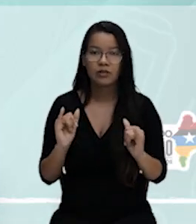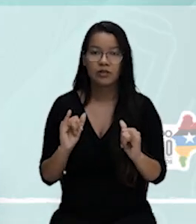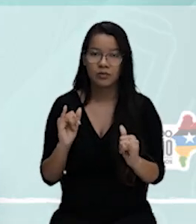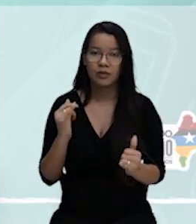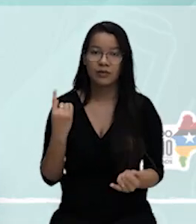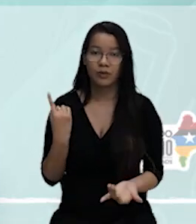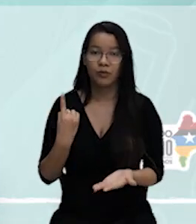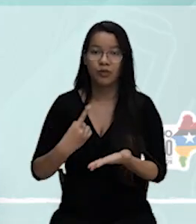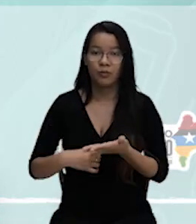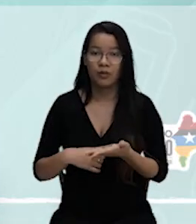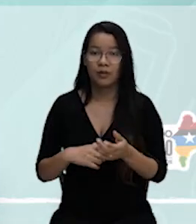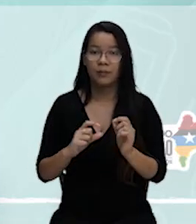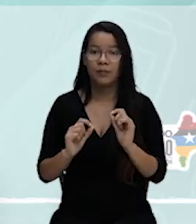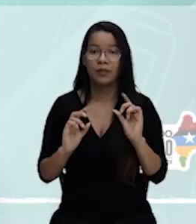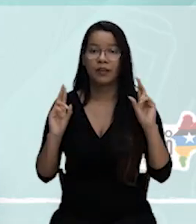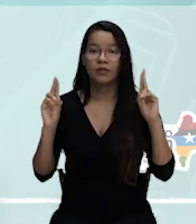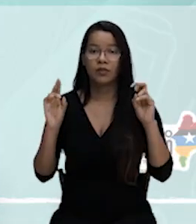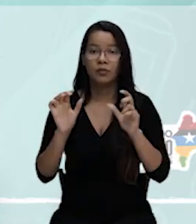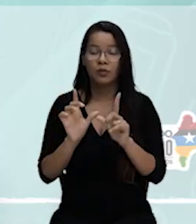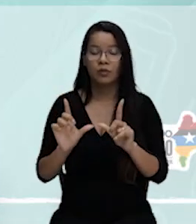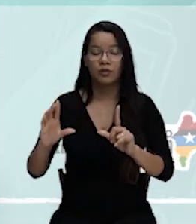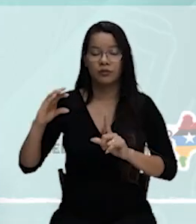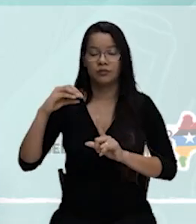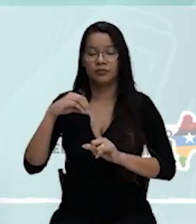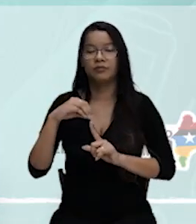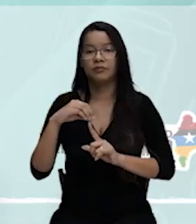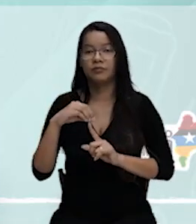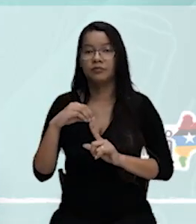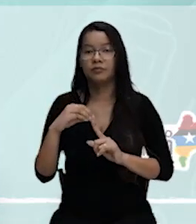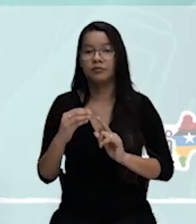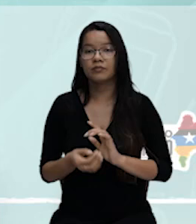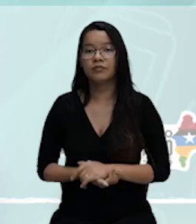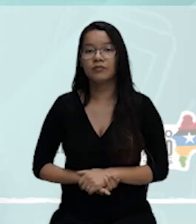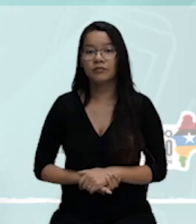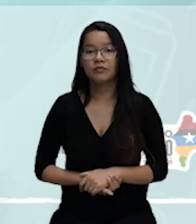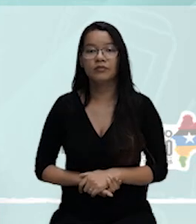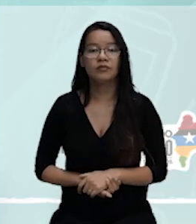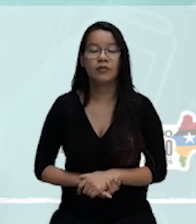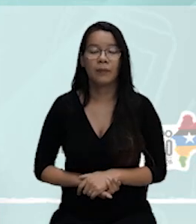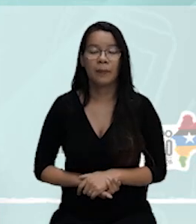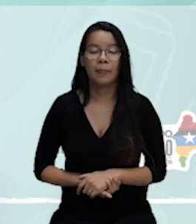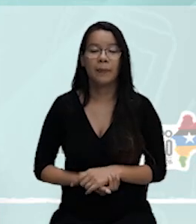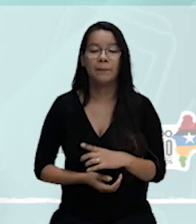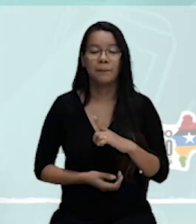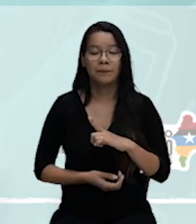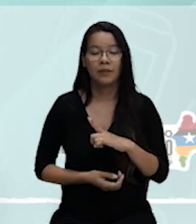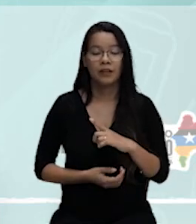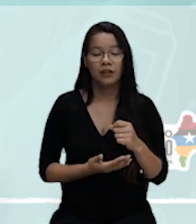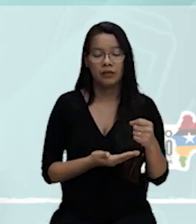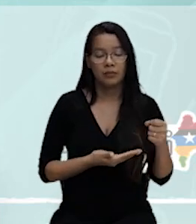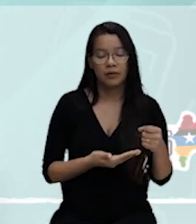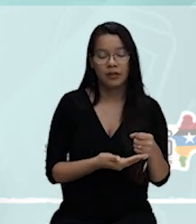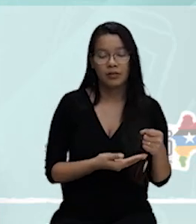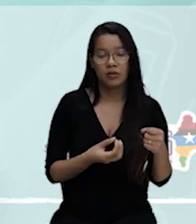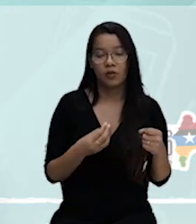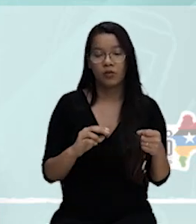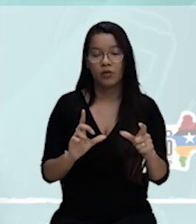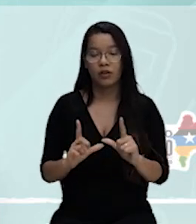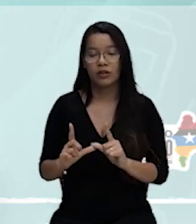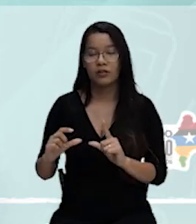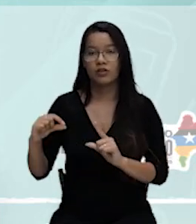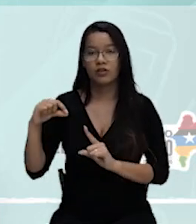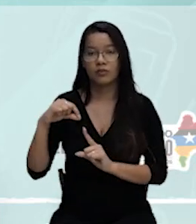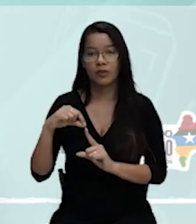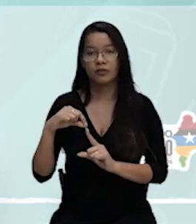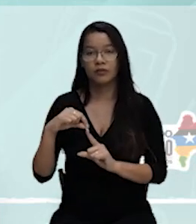logaritmando. Lembra, logaritmo tem condição de existência. Tem condição de existência tanto para a base quanto para o logaritmando.